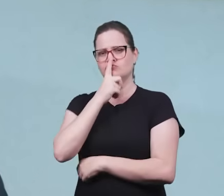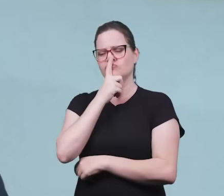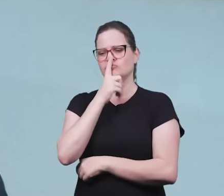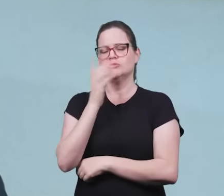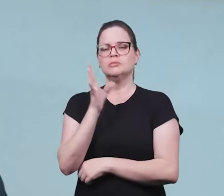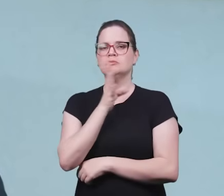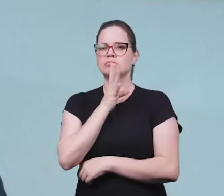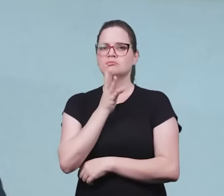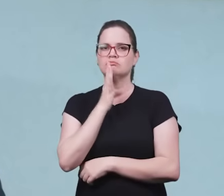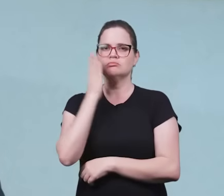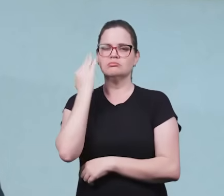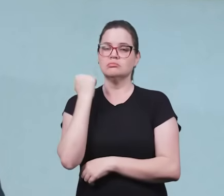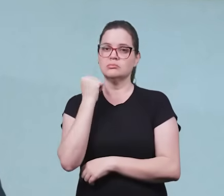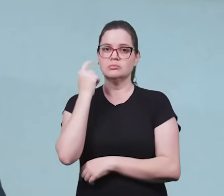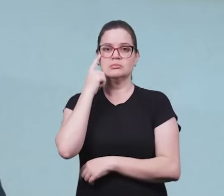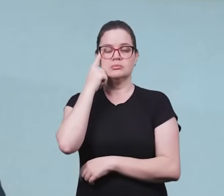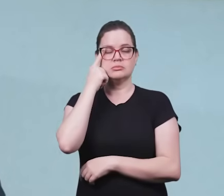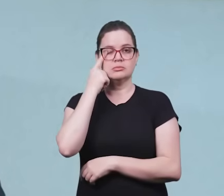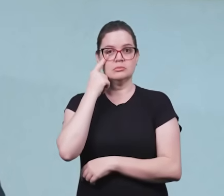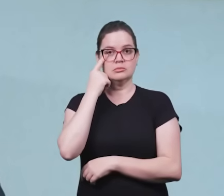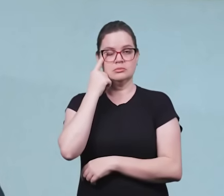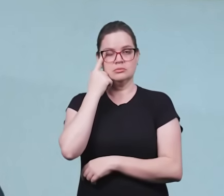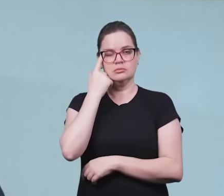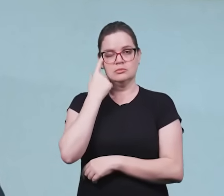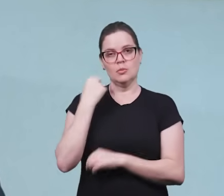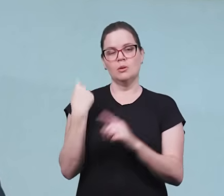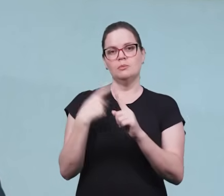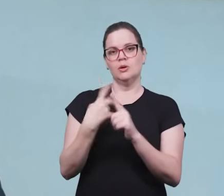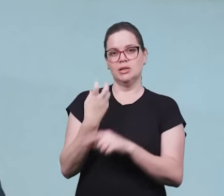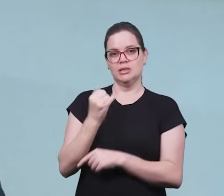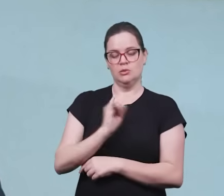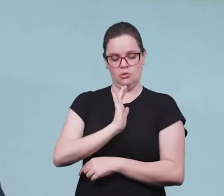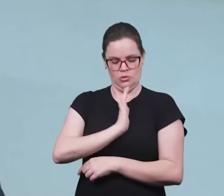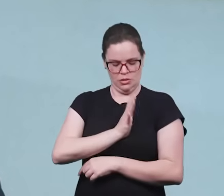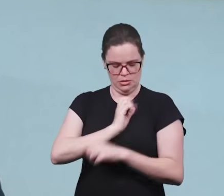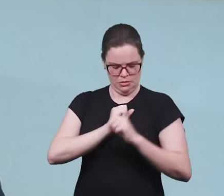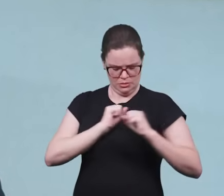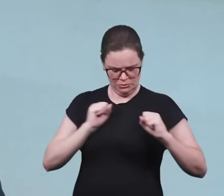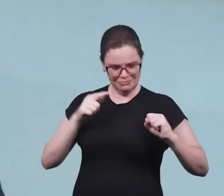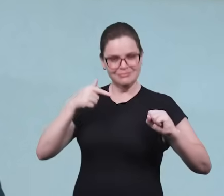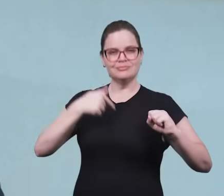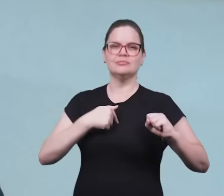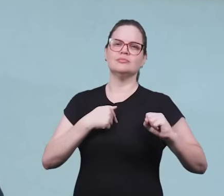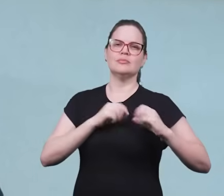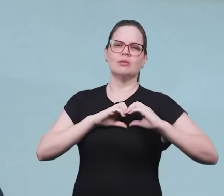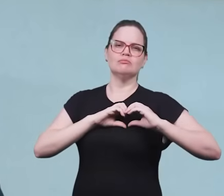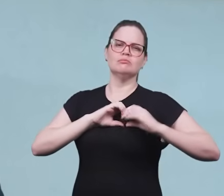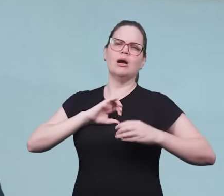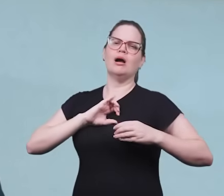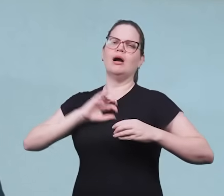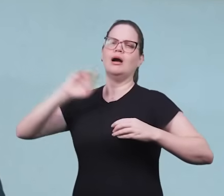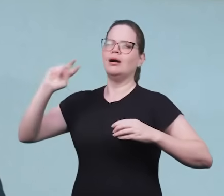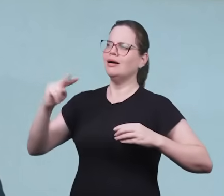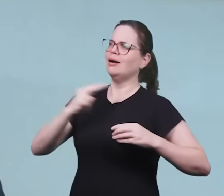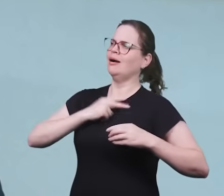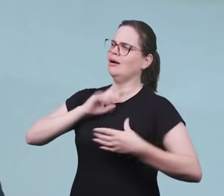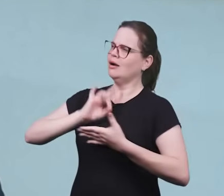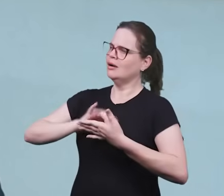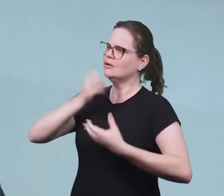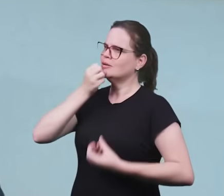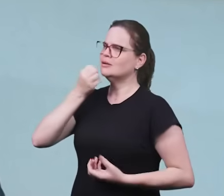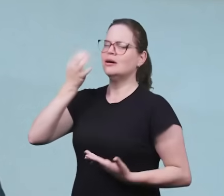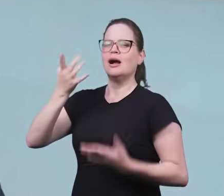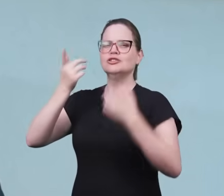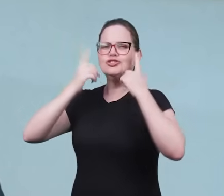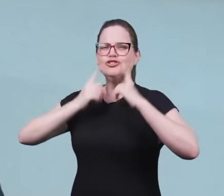tudo, né? E a Bíblia diz assim: olha, de um coração quebrantado e contrito, o Senhor não despreza. Então, eu